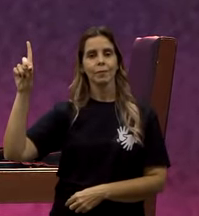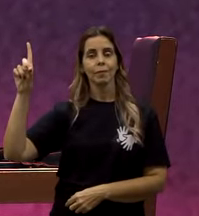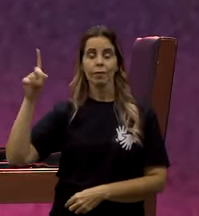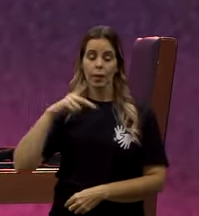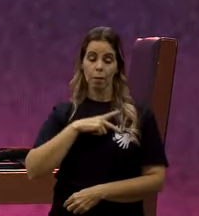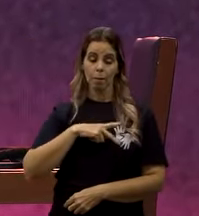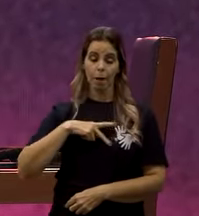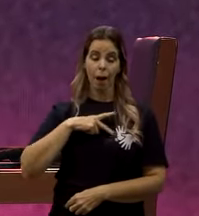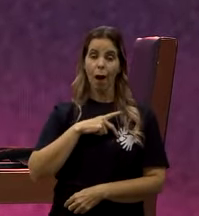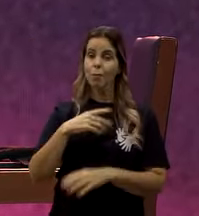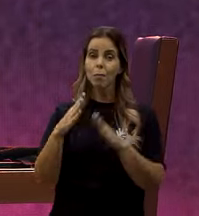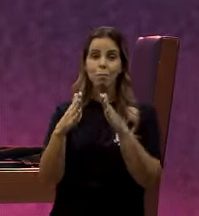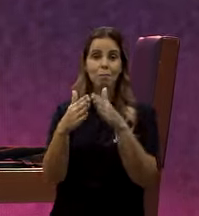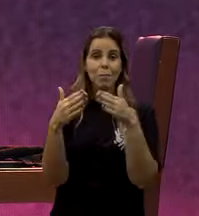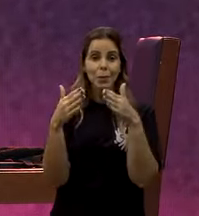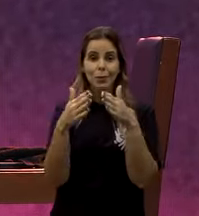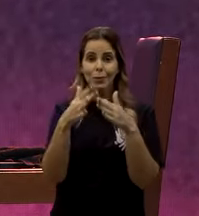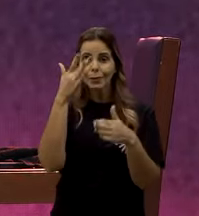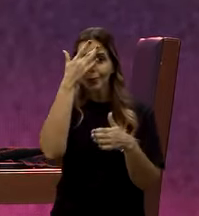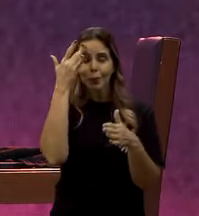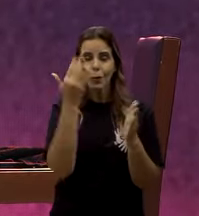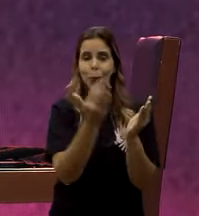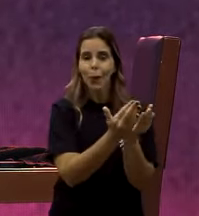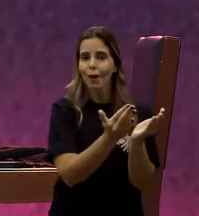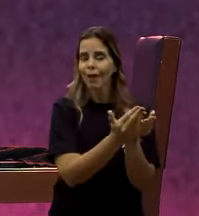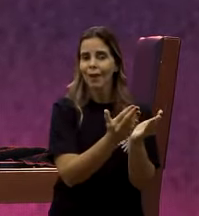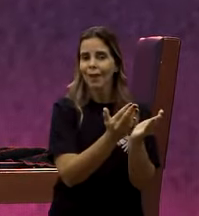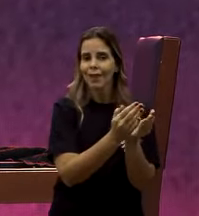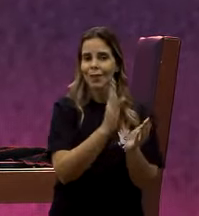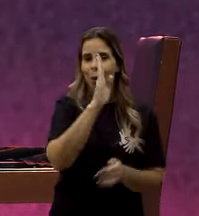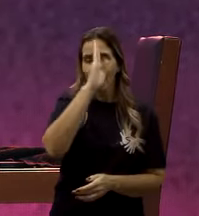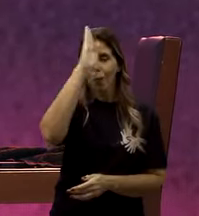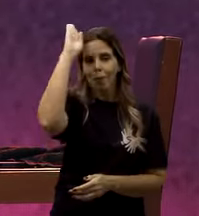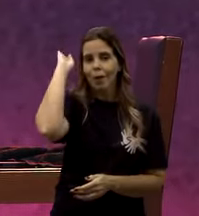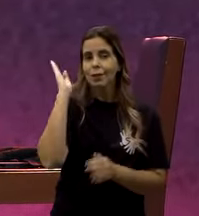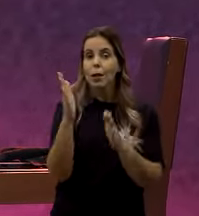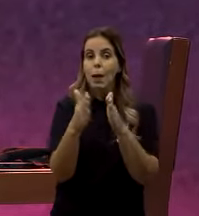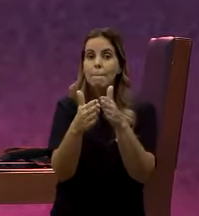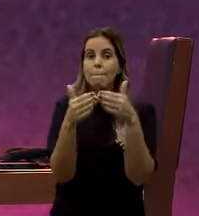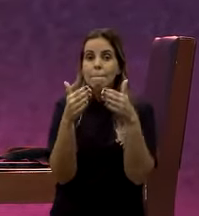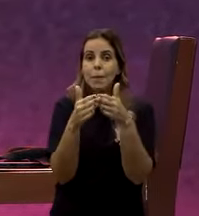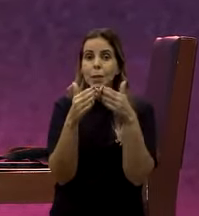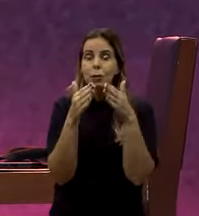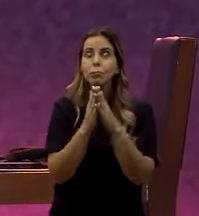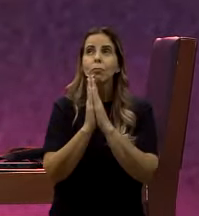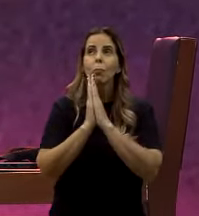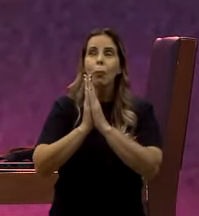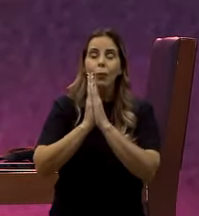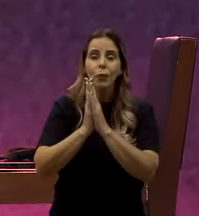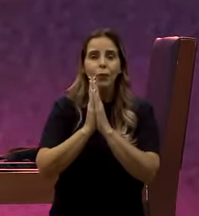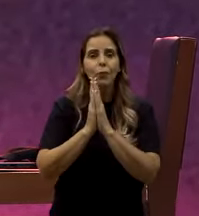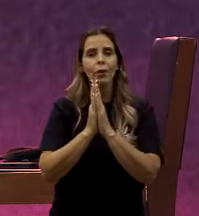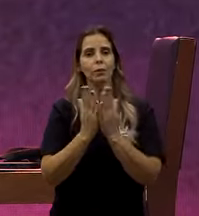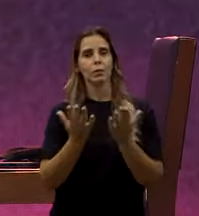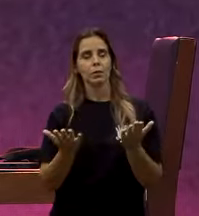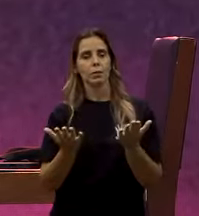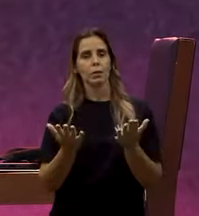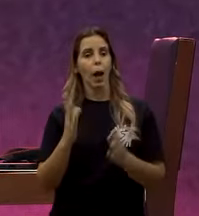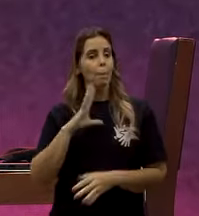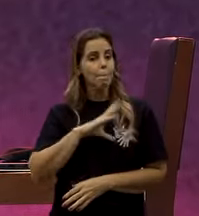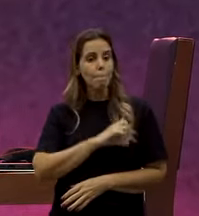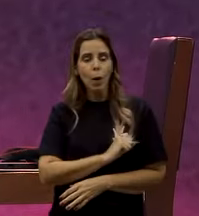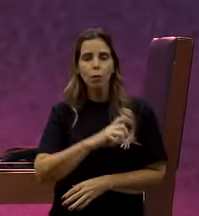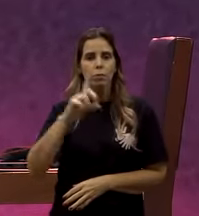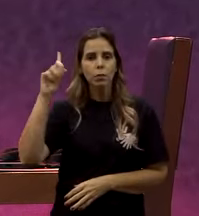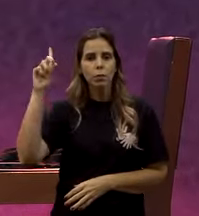Paulo tá implorando aos crentes aos romanos tá implorando tá rogando eu rogo pelo amor de Deus gente renova a mente de